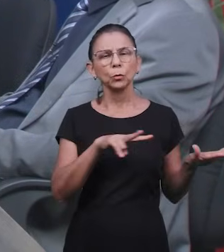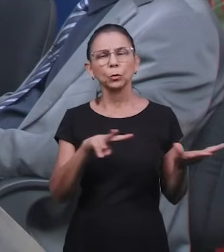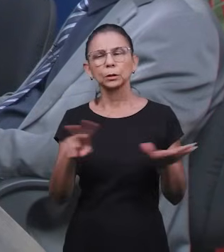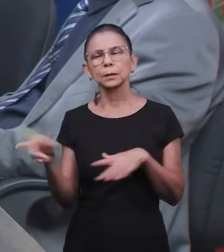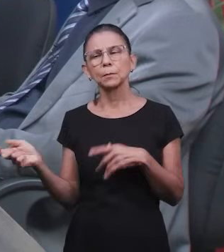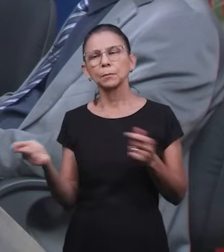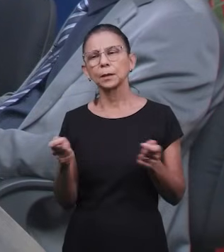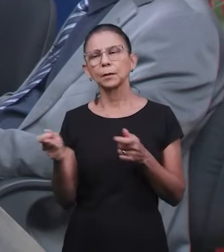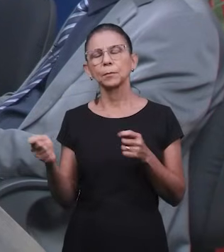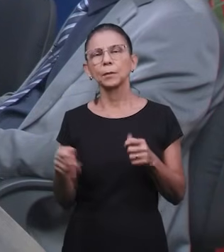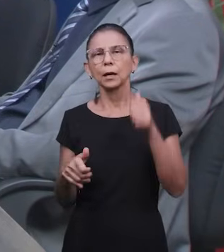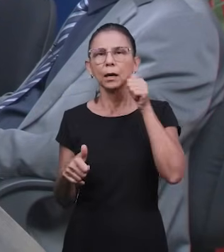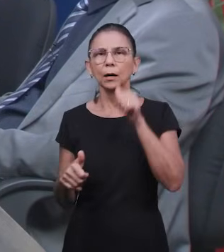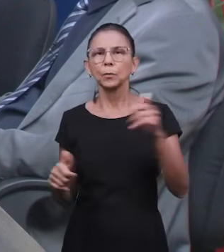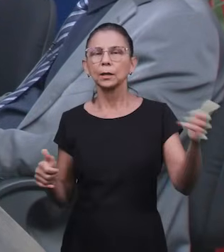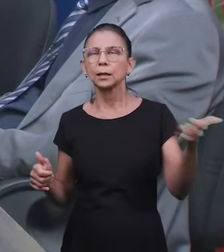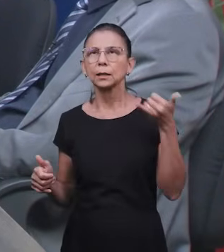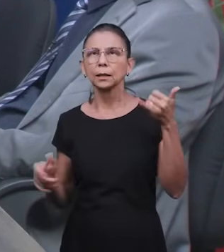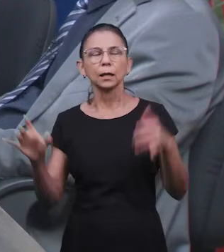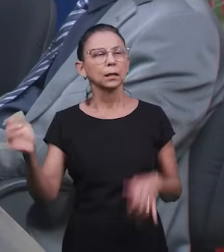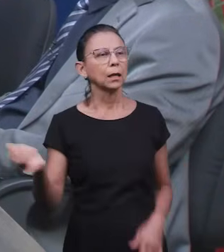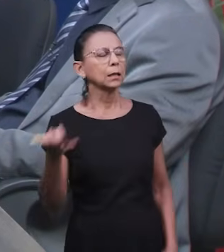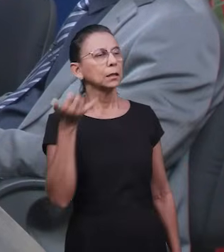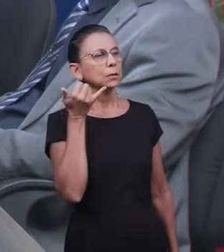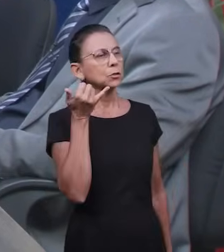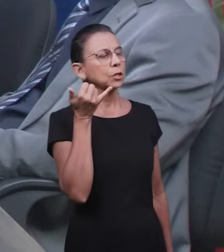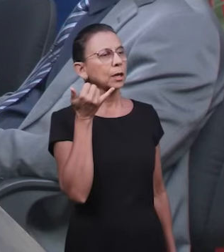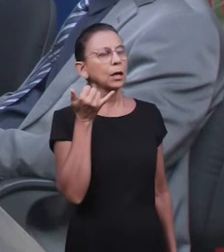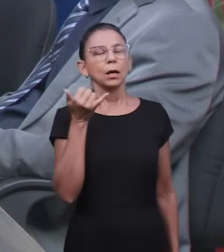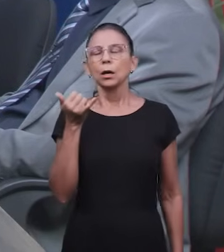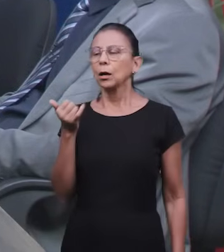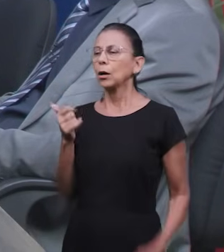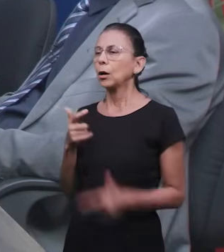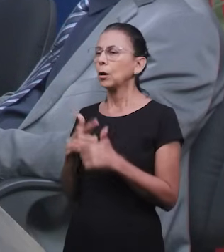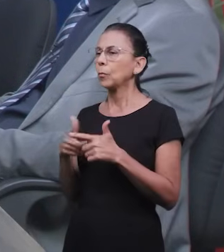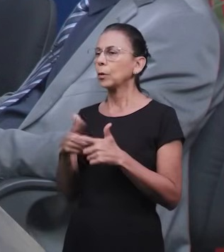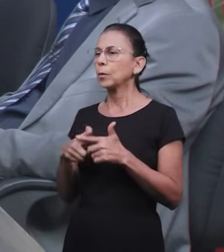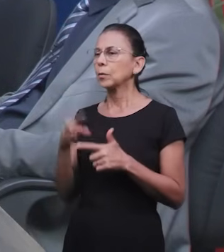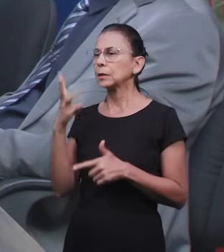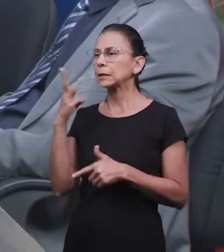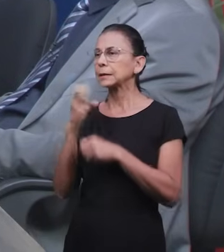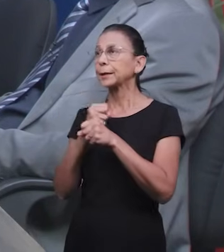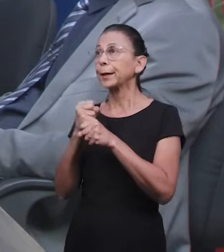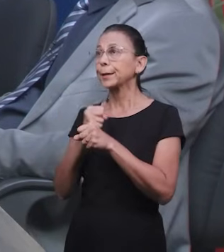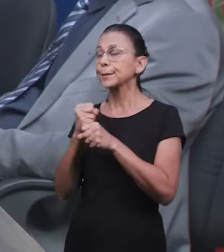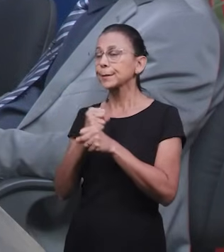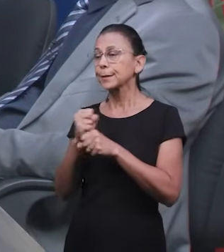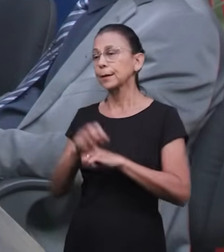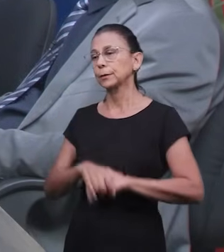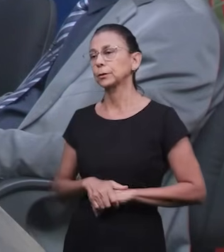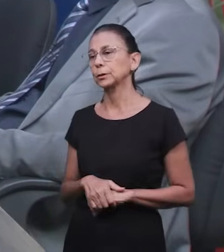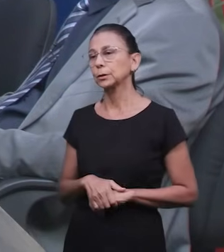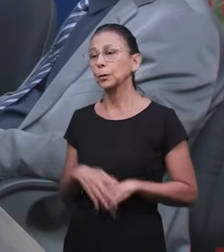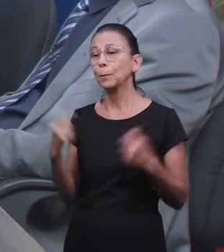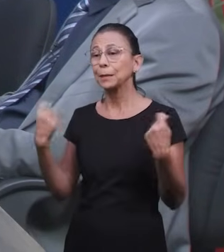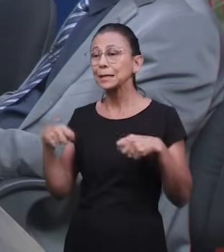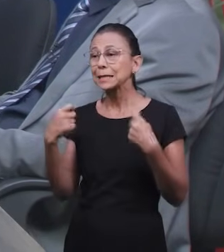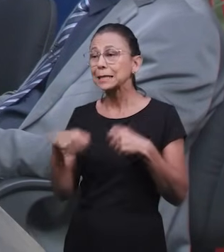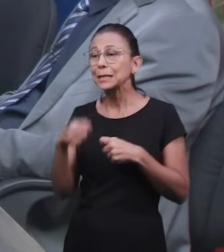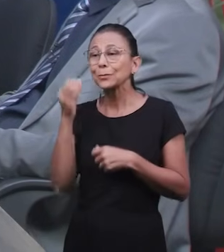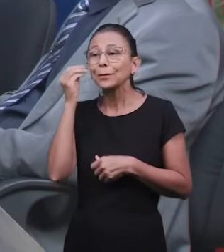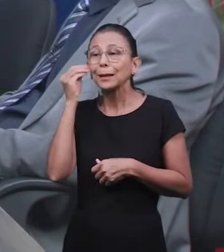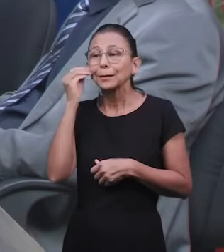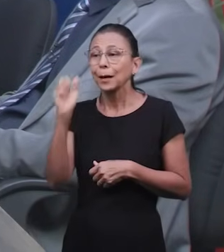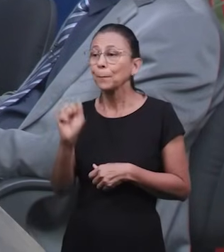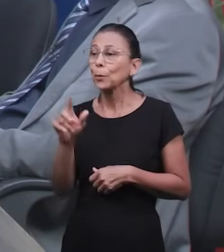semanas, né? Eu sempre a atendia, e ela falou assim, olha, eu estou com um problema, já tem mais de 3 anos que eu estou tentando me aposentar,